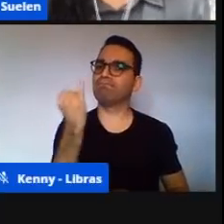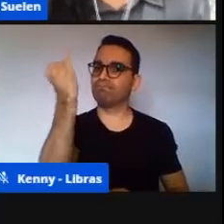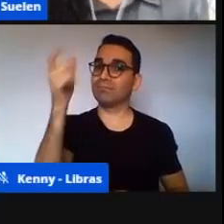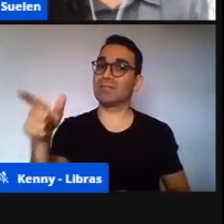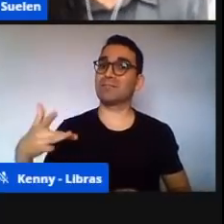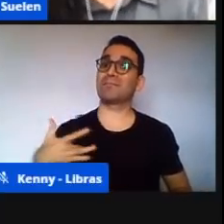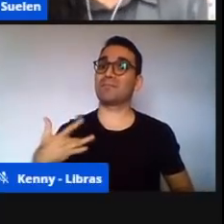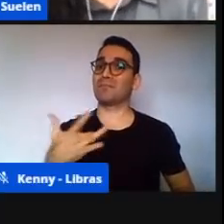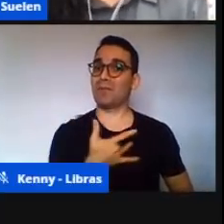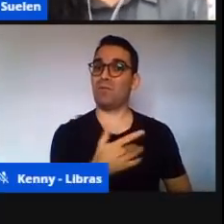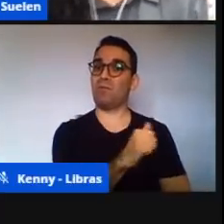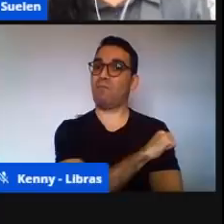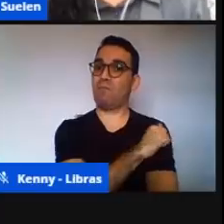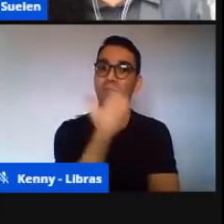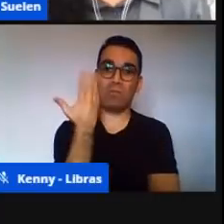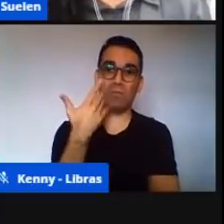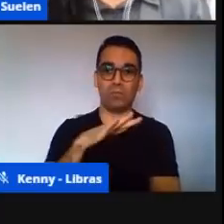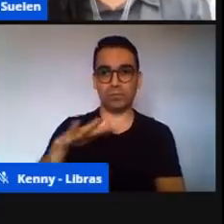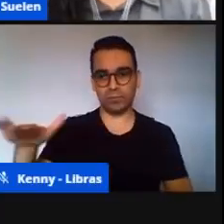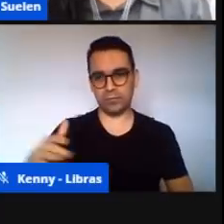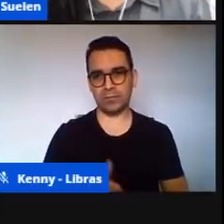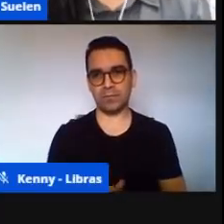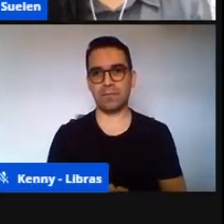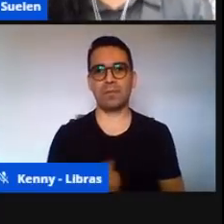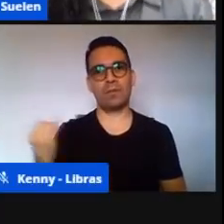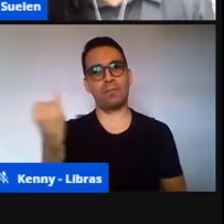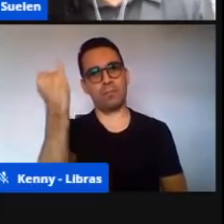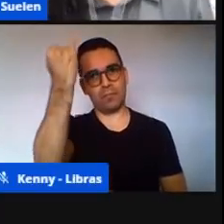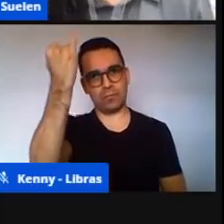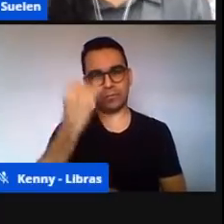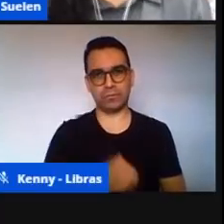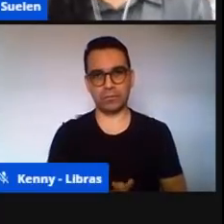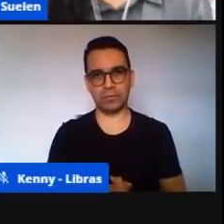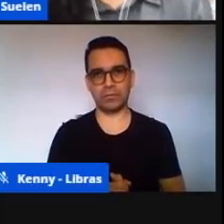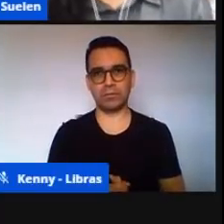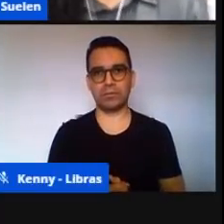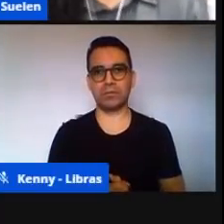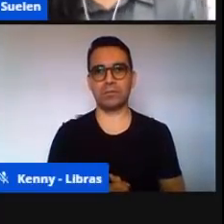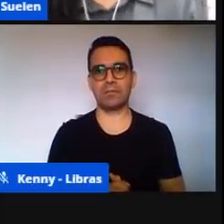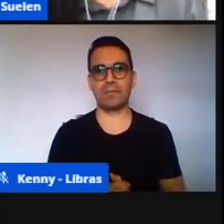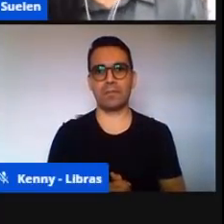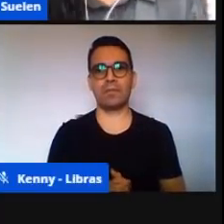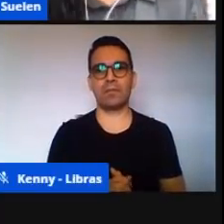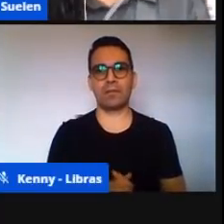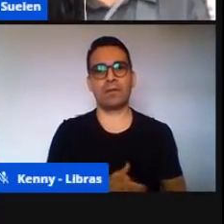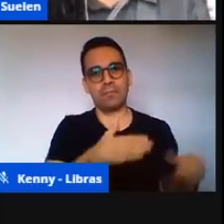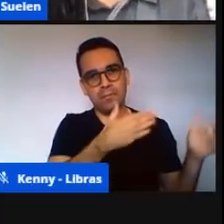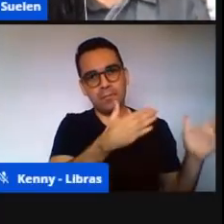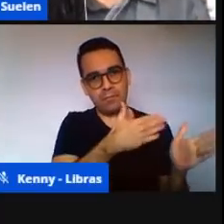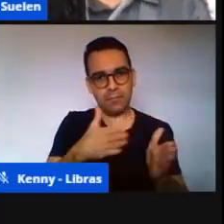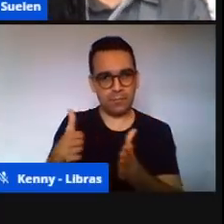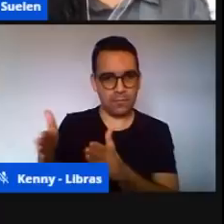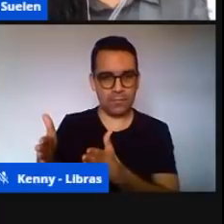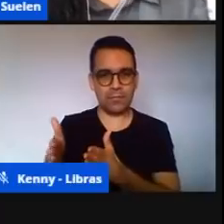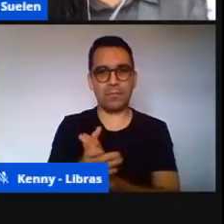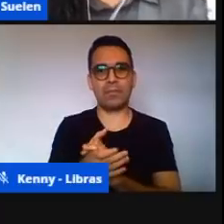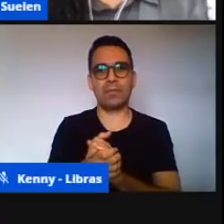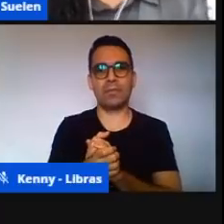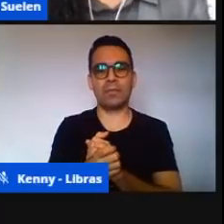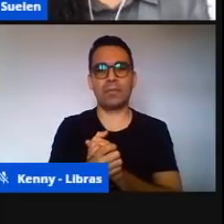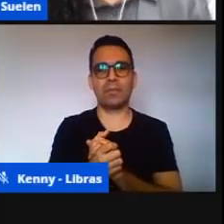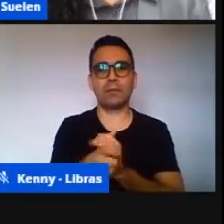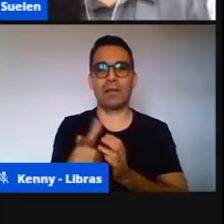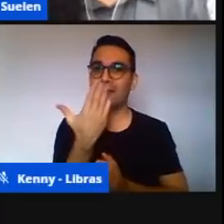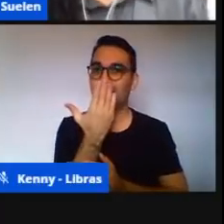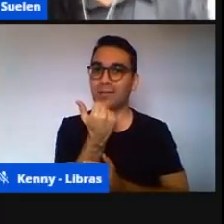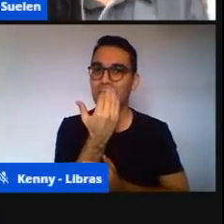saúde deles, tá? É importante, então, dentro do nosso procedimento, que o manipulador de